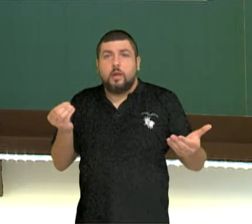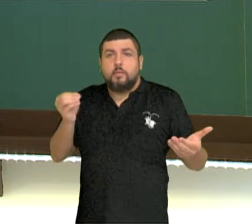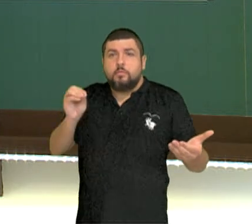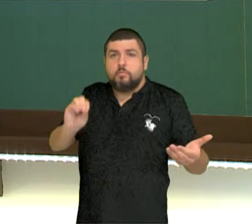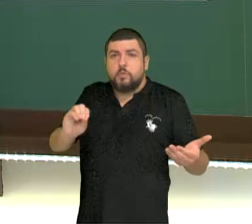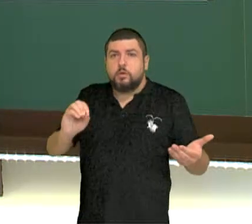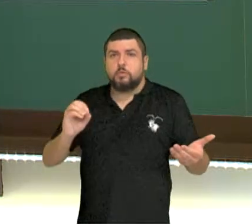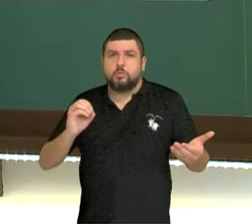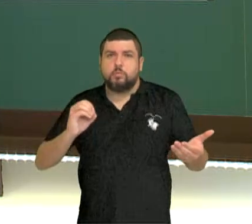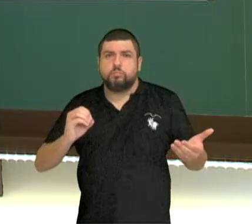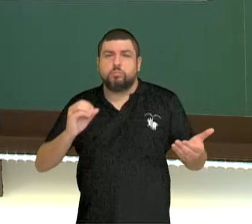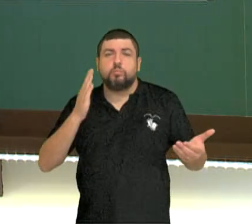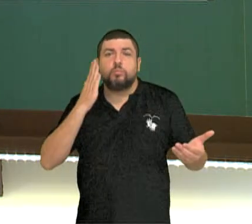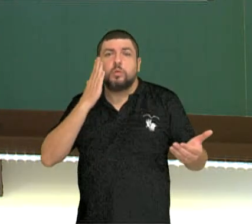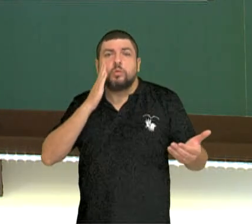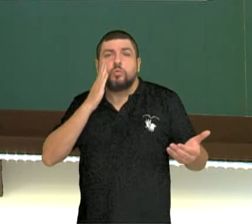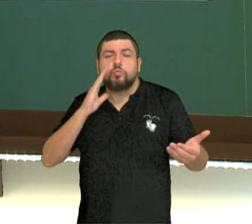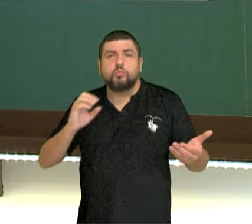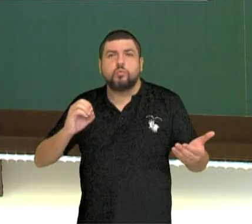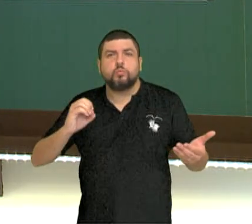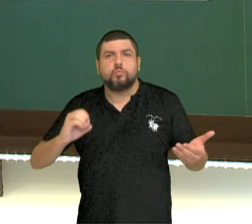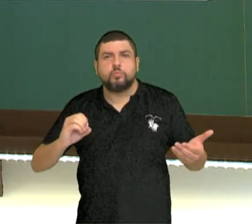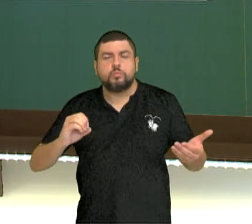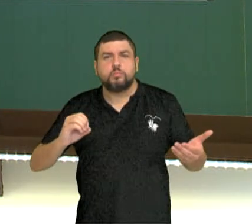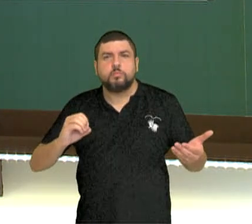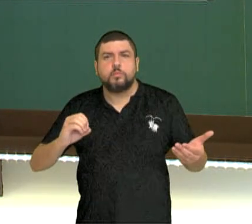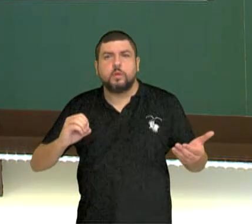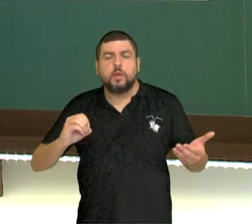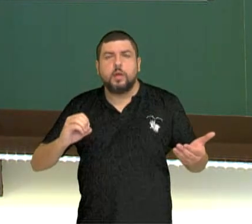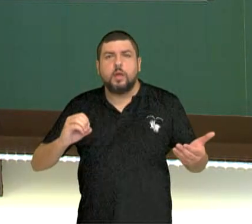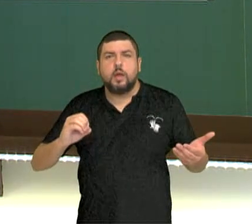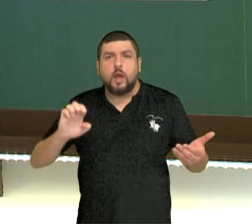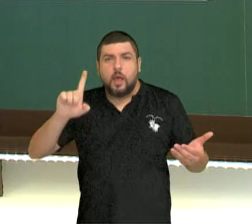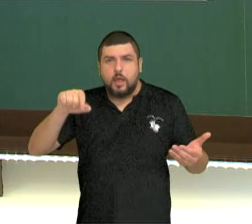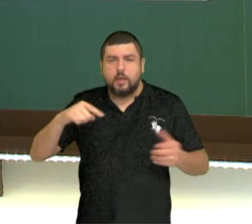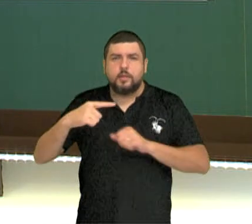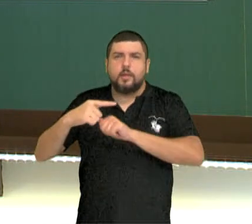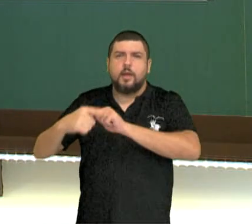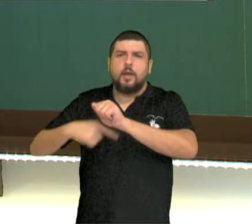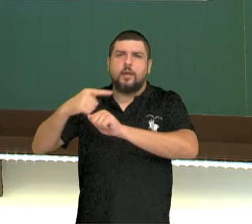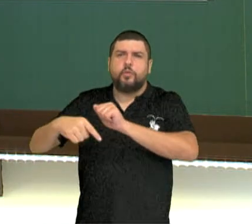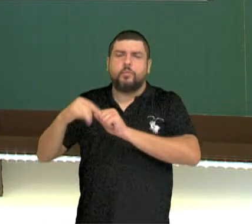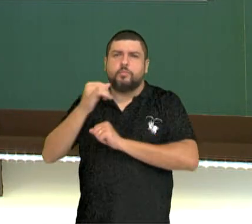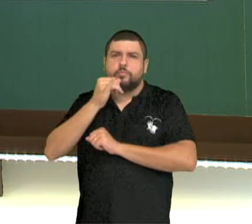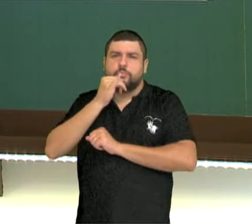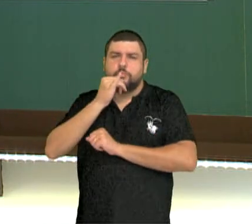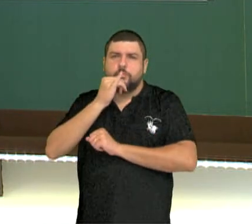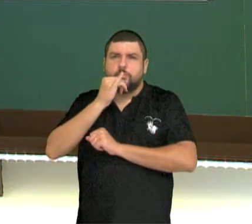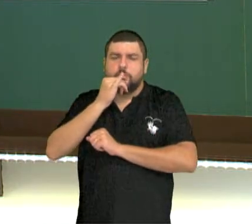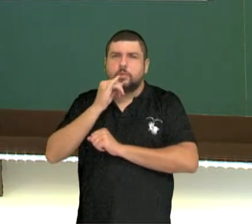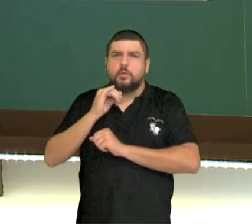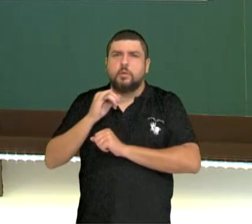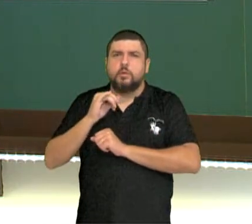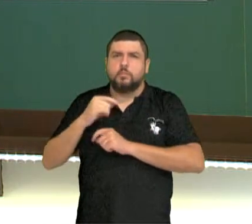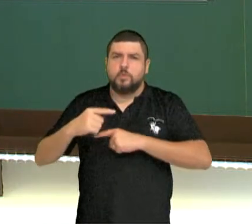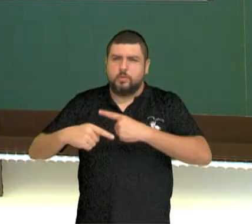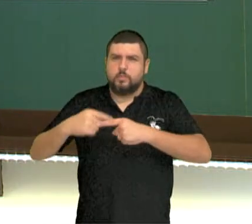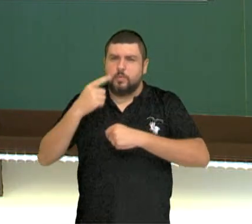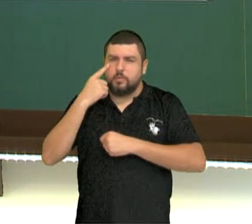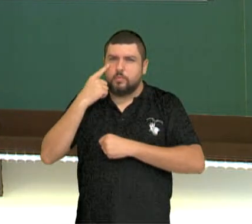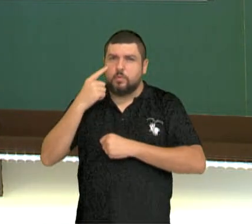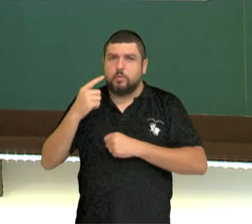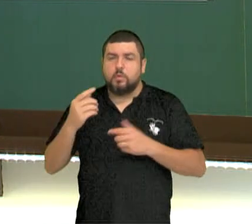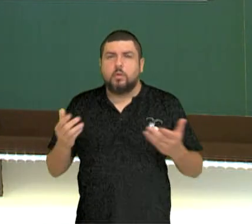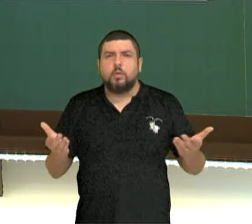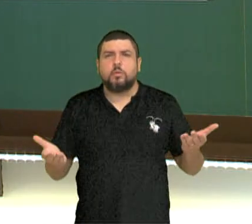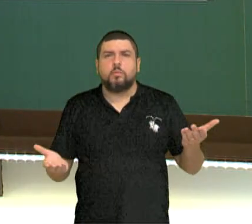de um elemento de um lado, mais dois átomos de um outro elemento de um outro lado, que nós chamamos de reagente. E lá do outro lado, no